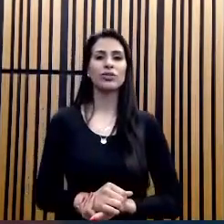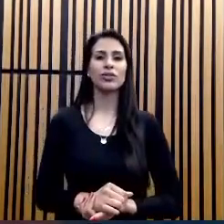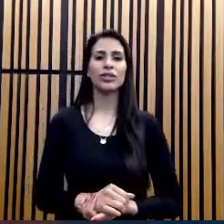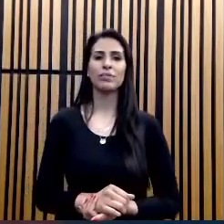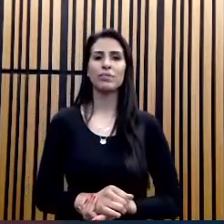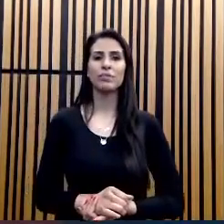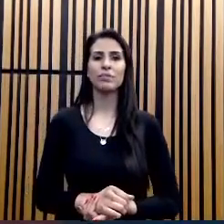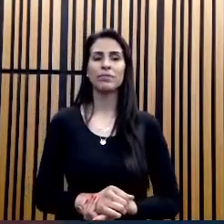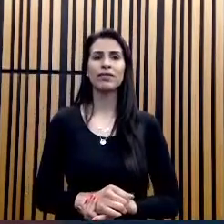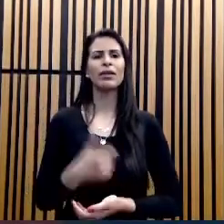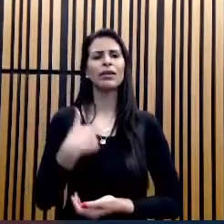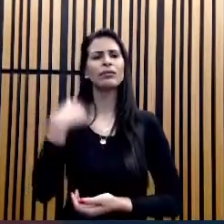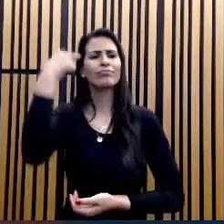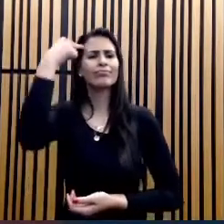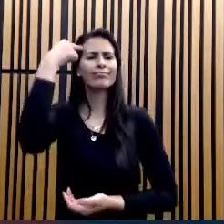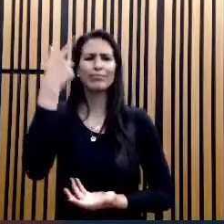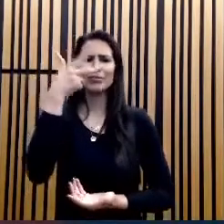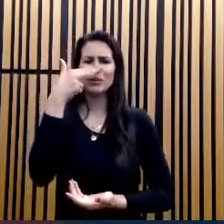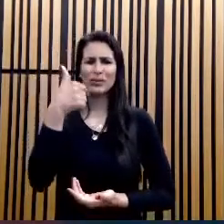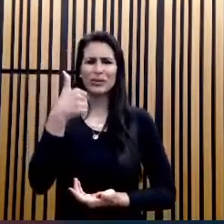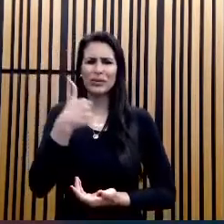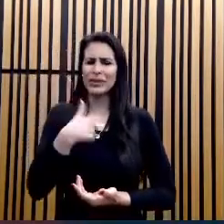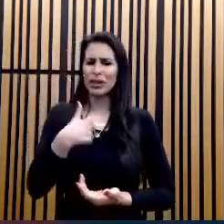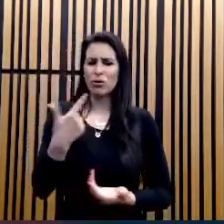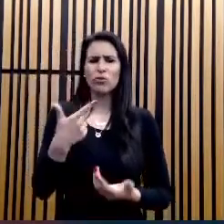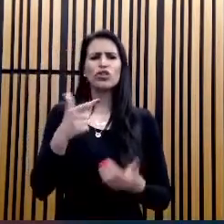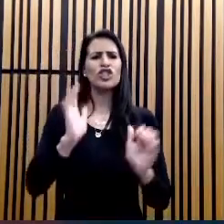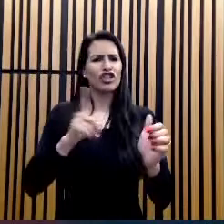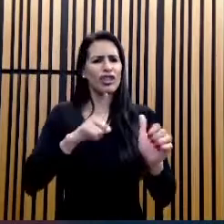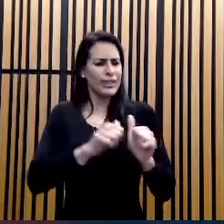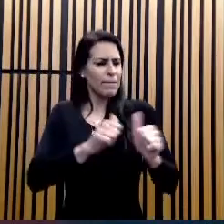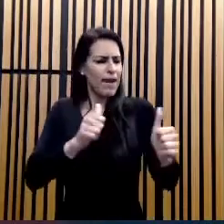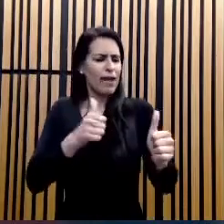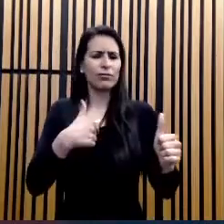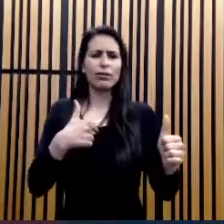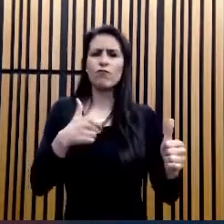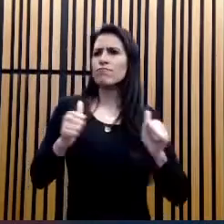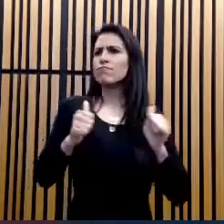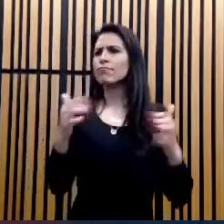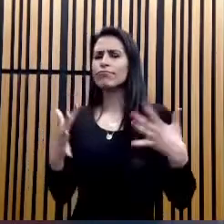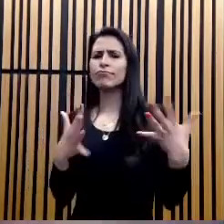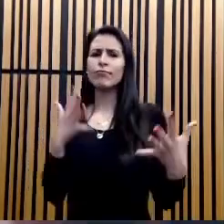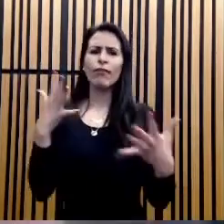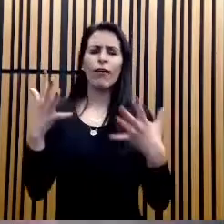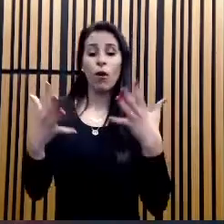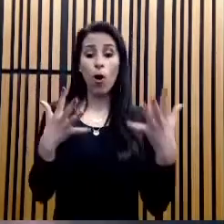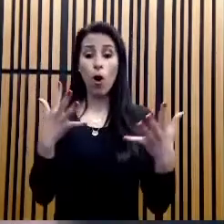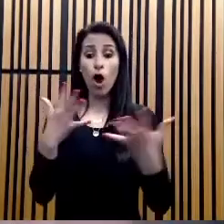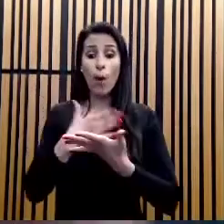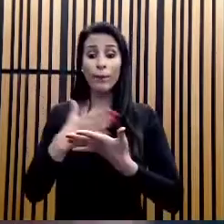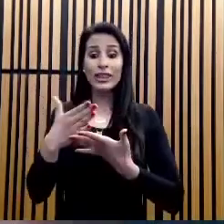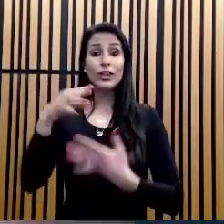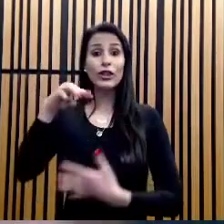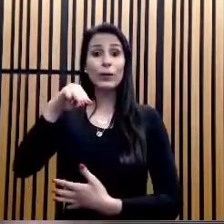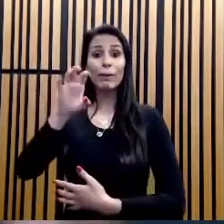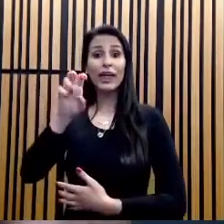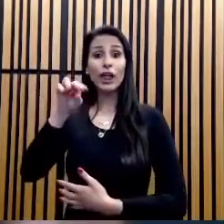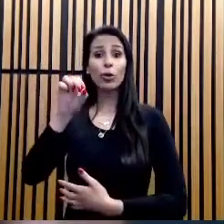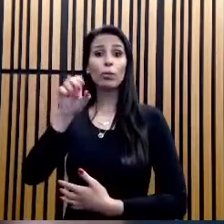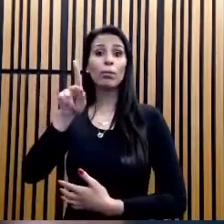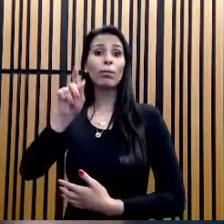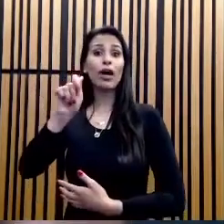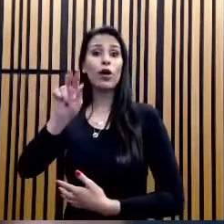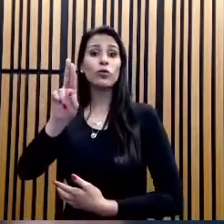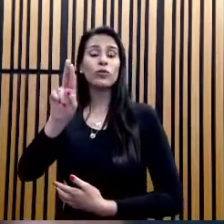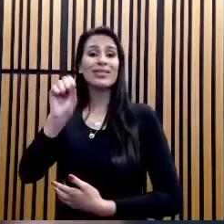nossa, o último biscoito do pacote. E aí entrei na menopausa. A minha menstruação começou a falhar e eu